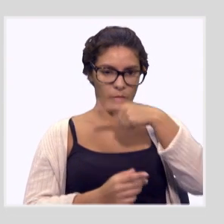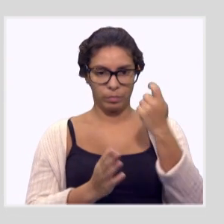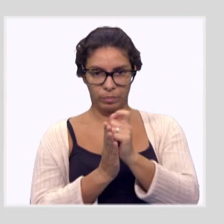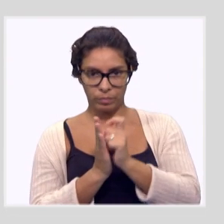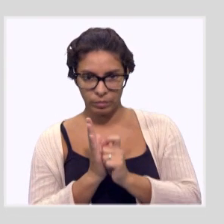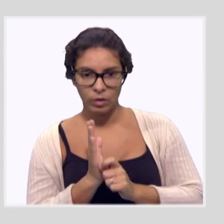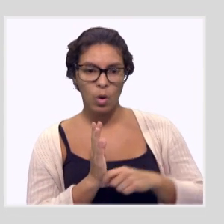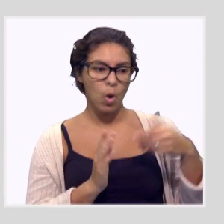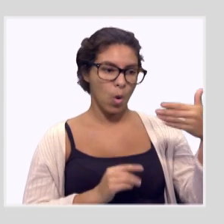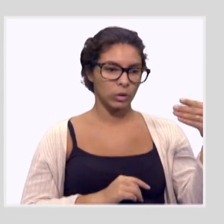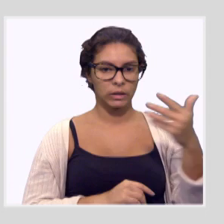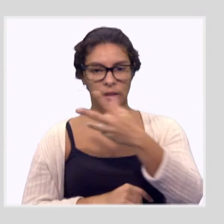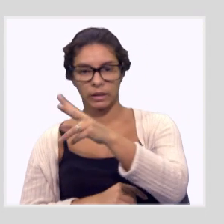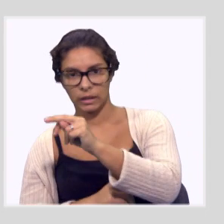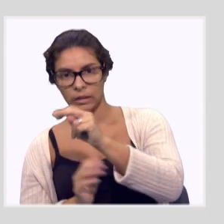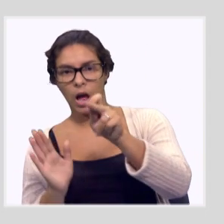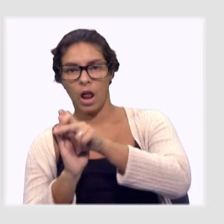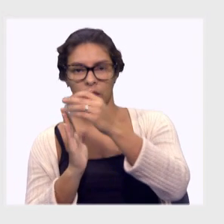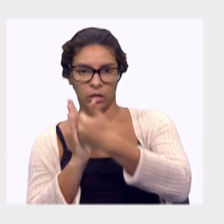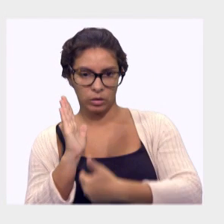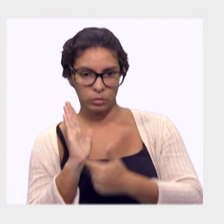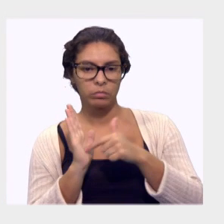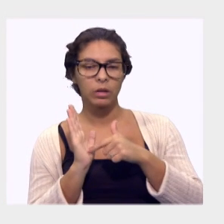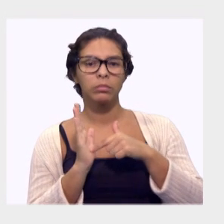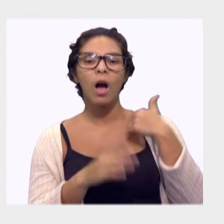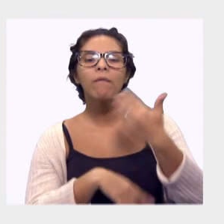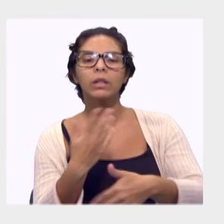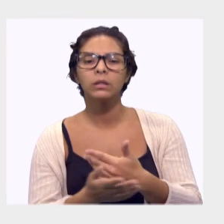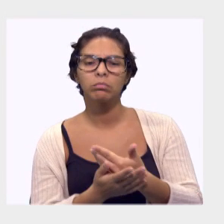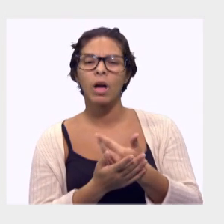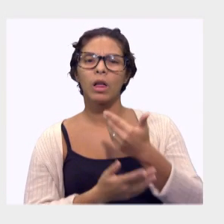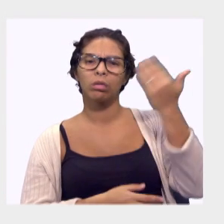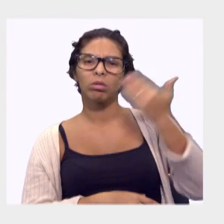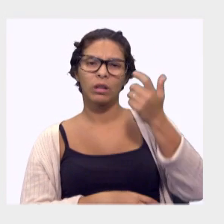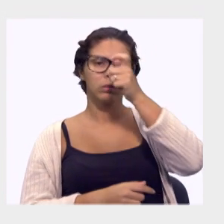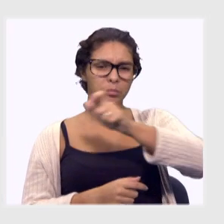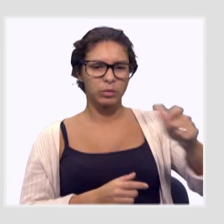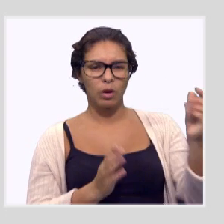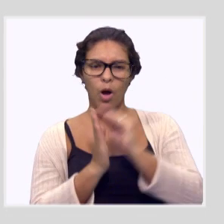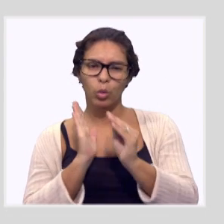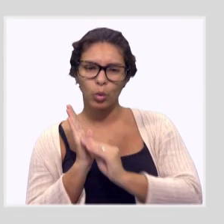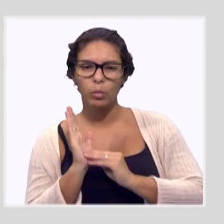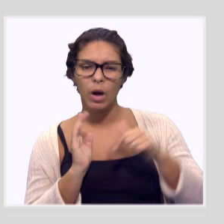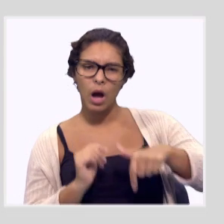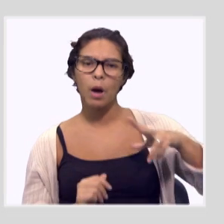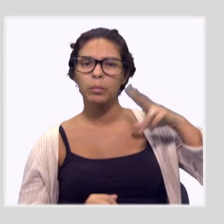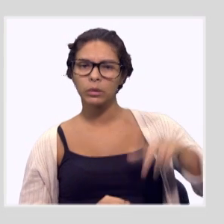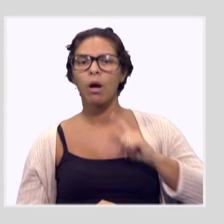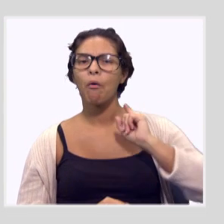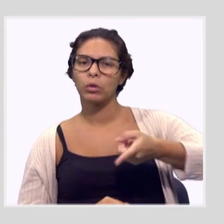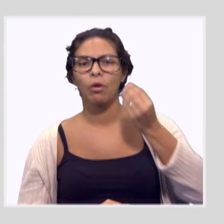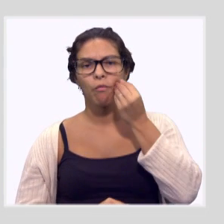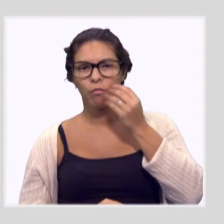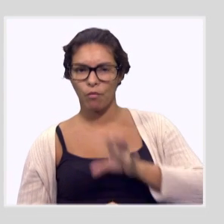artigos 11 e 13 geraram polémica. Mas antes de avançarmos, o que é que são os direitos de autor e como é que funcionam em